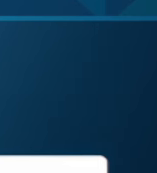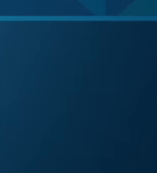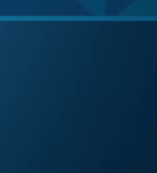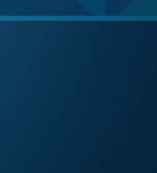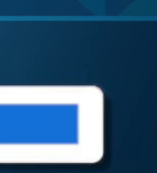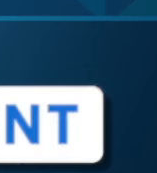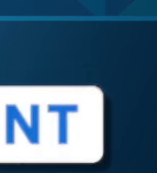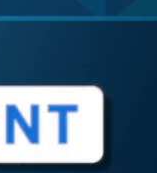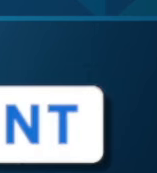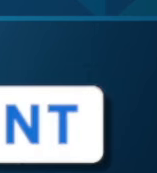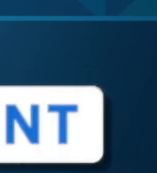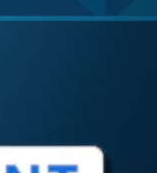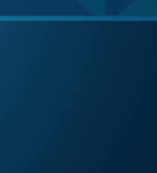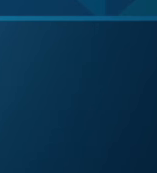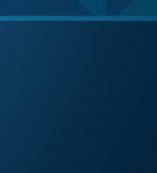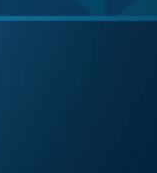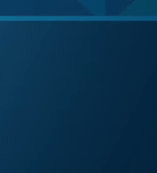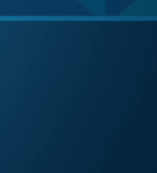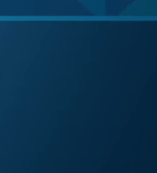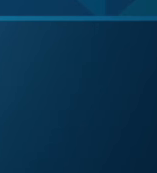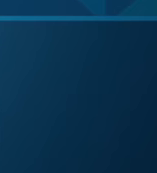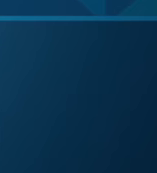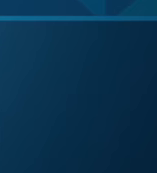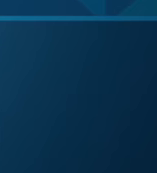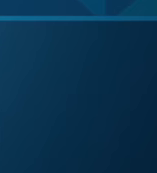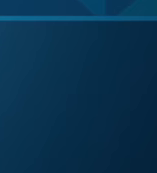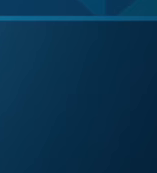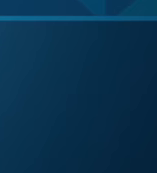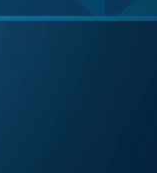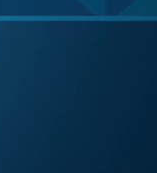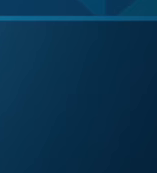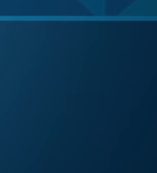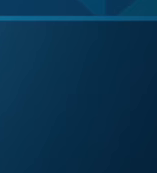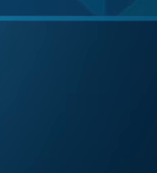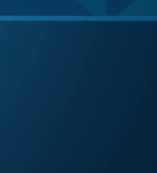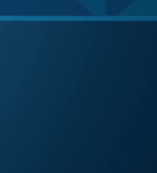notificação. Fo comentário no fahetutang ba media social siraseluk.